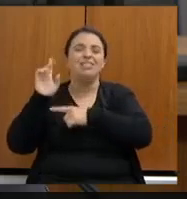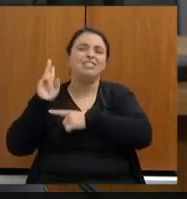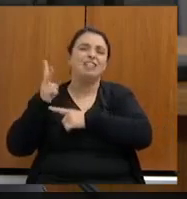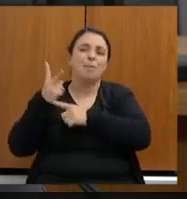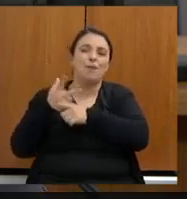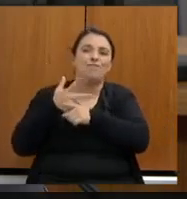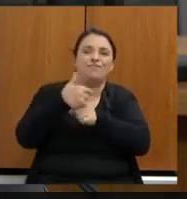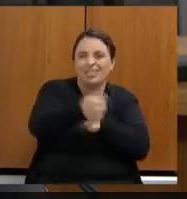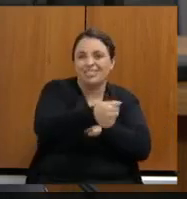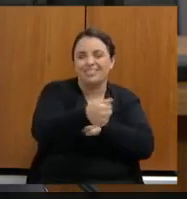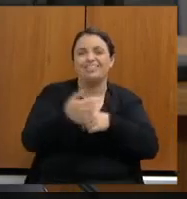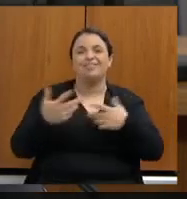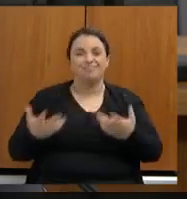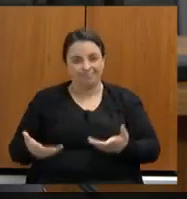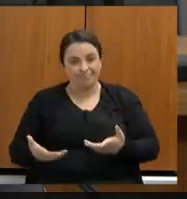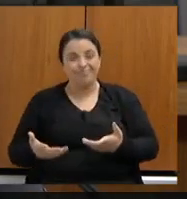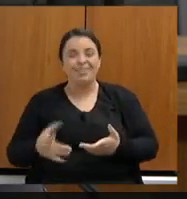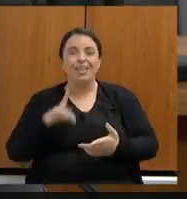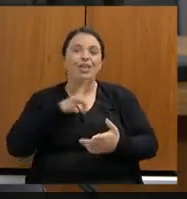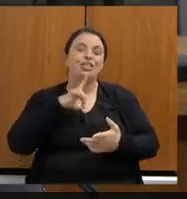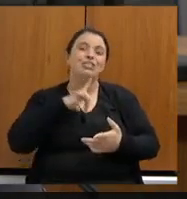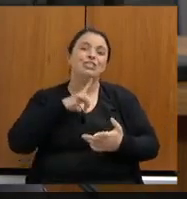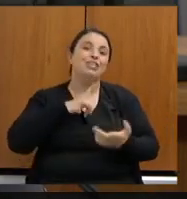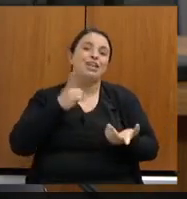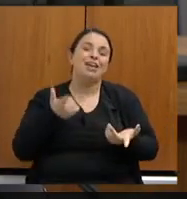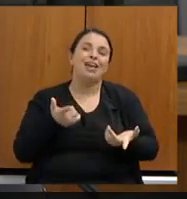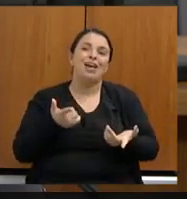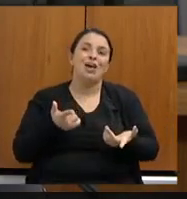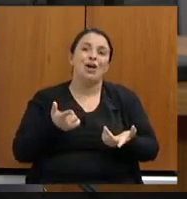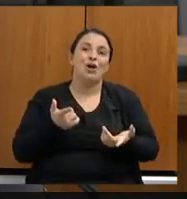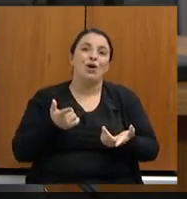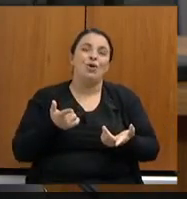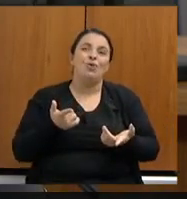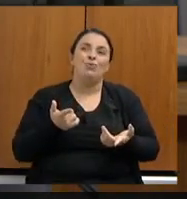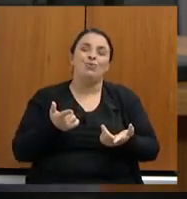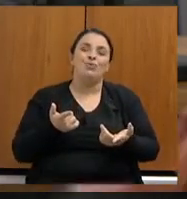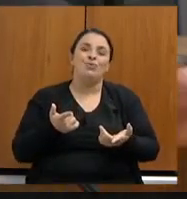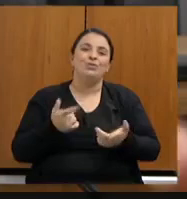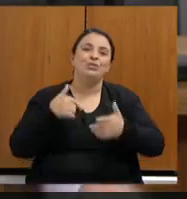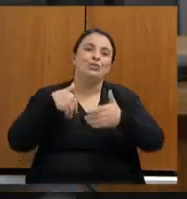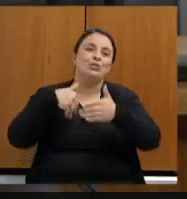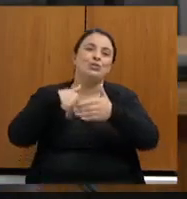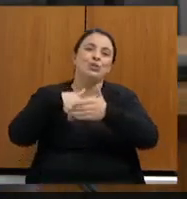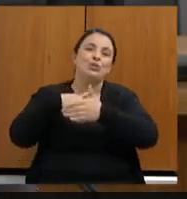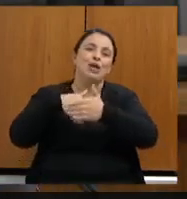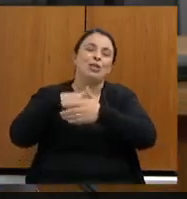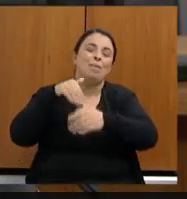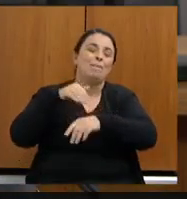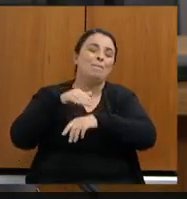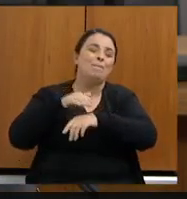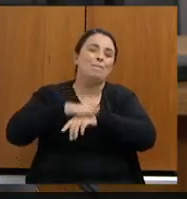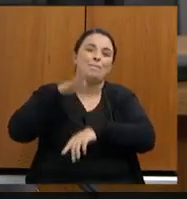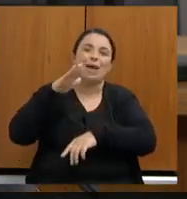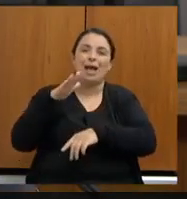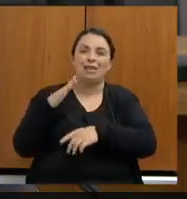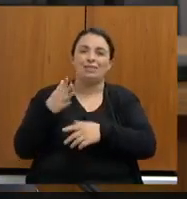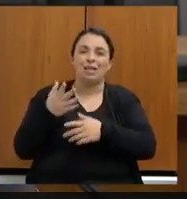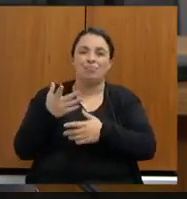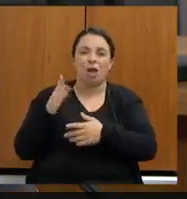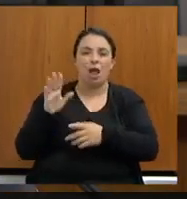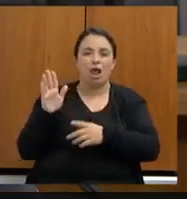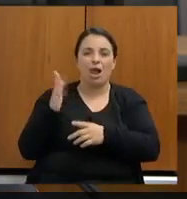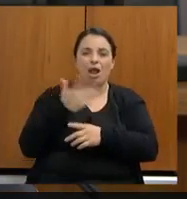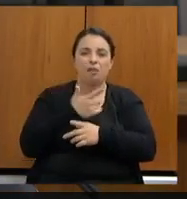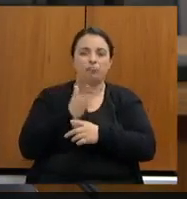nós temos nossos heróis ela os jogadores de Várzea eu queria ser igual chapinha que era o goleiro do